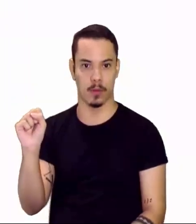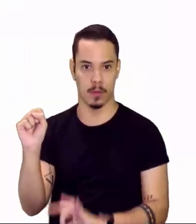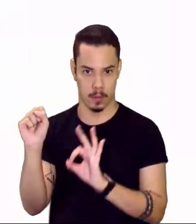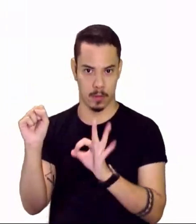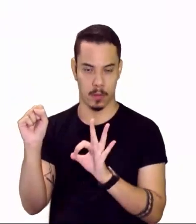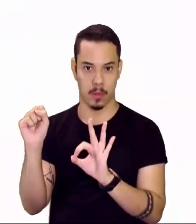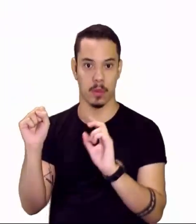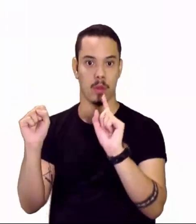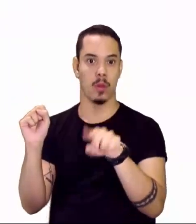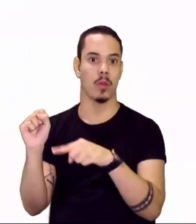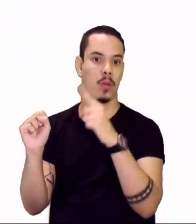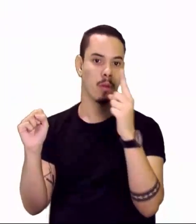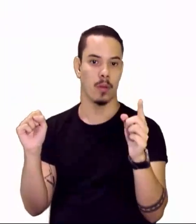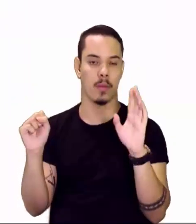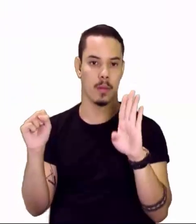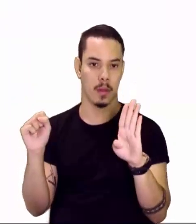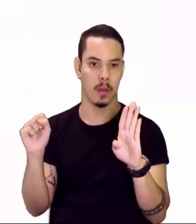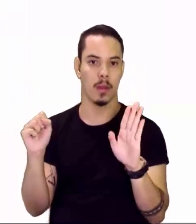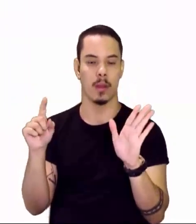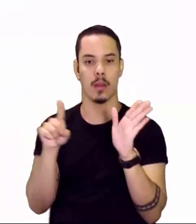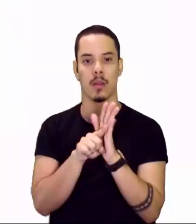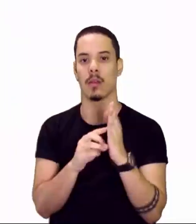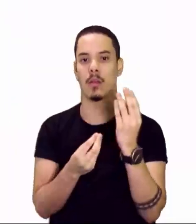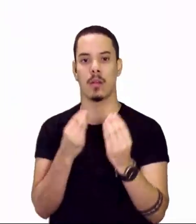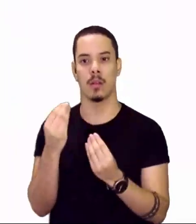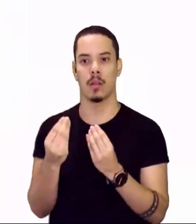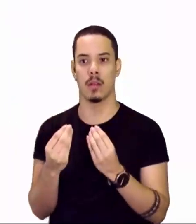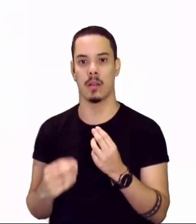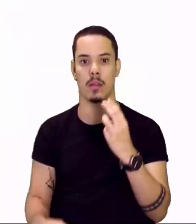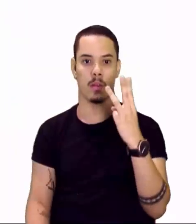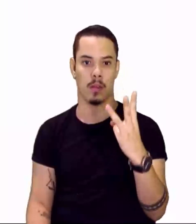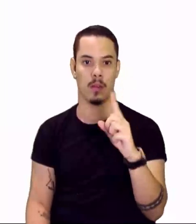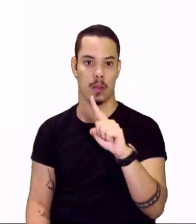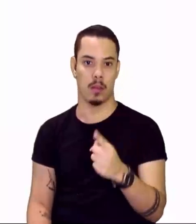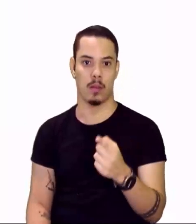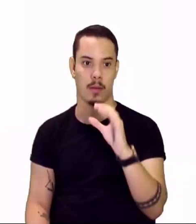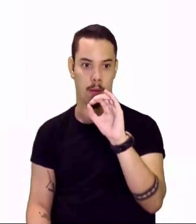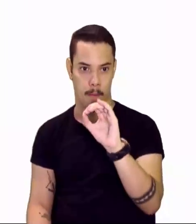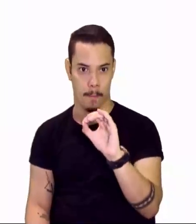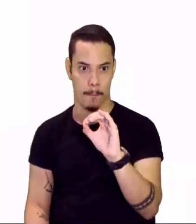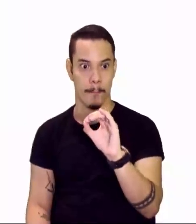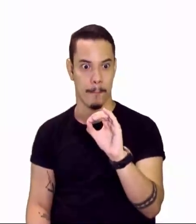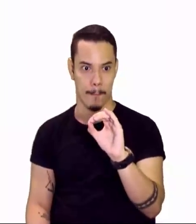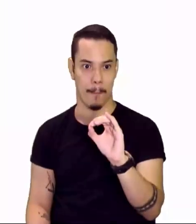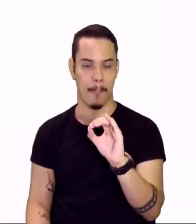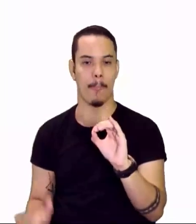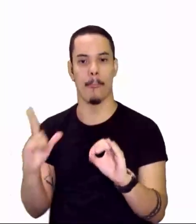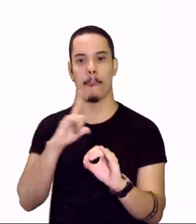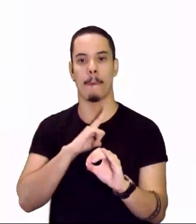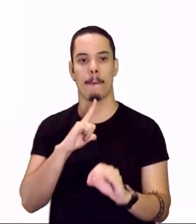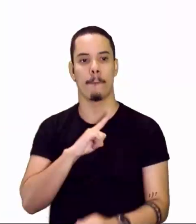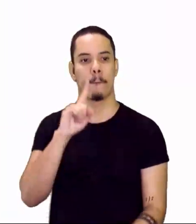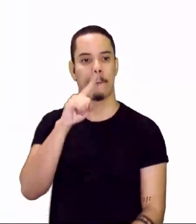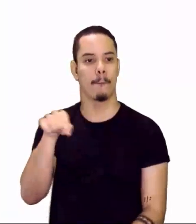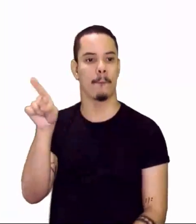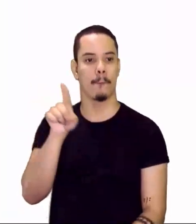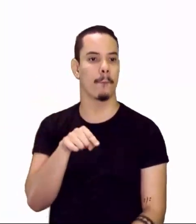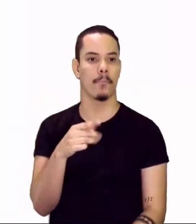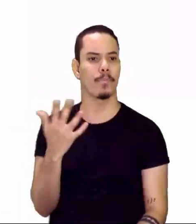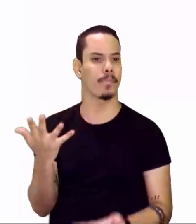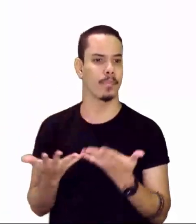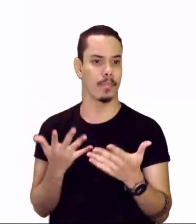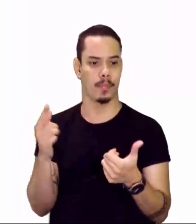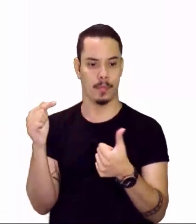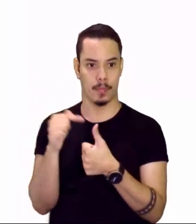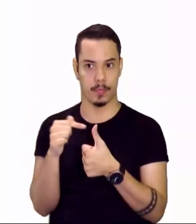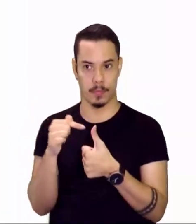A. E o elemento B, a eletronegatividade, é de 3,0. E aí vem as alternativas. Na